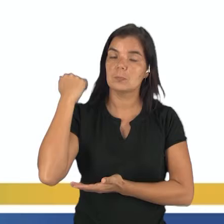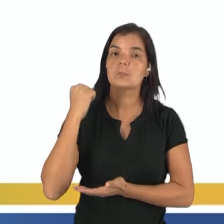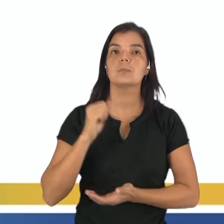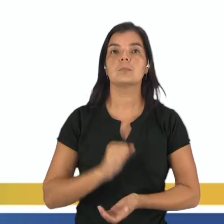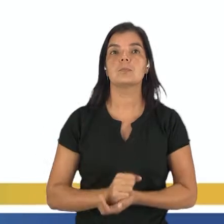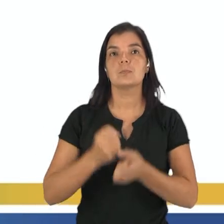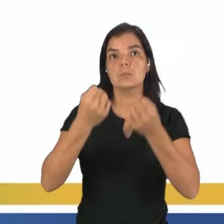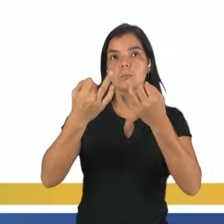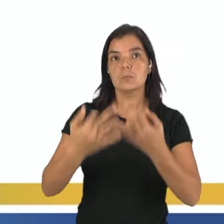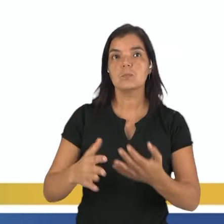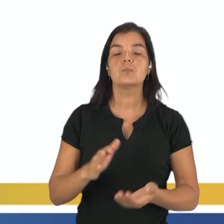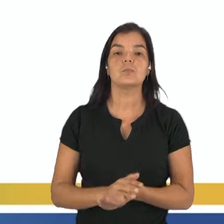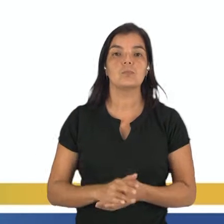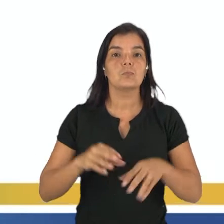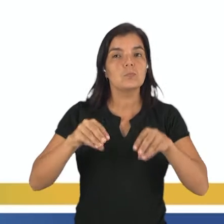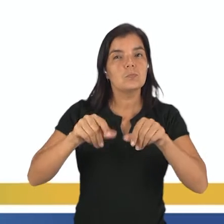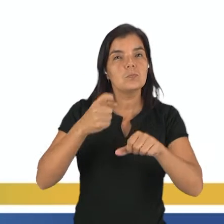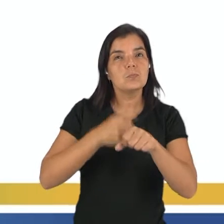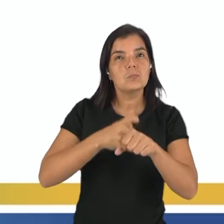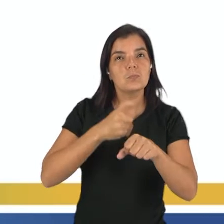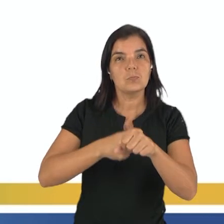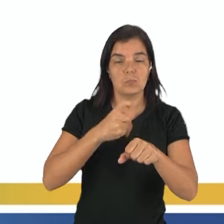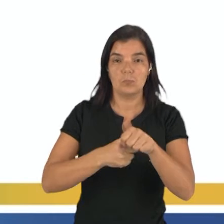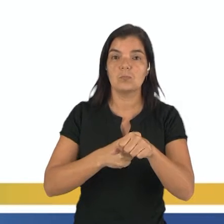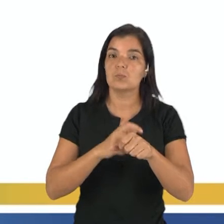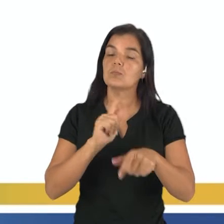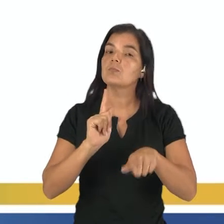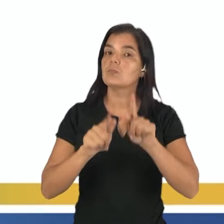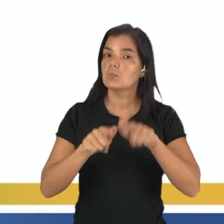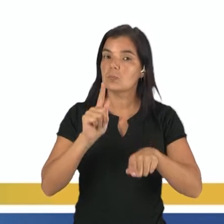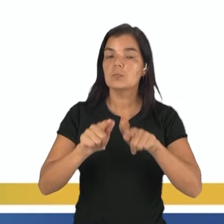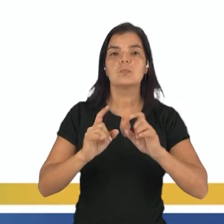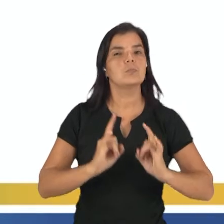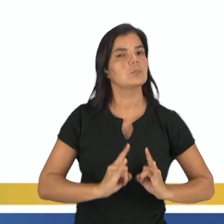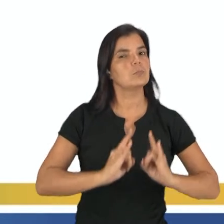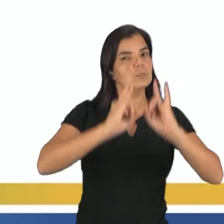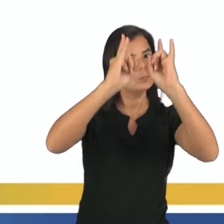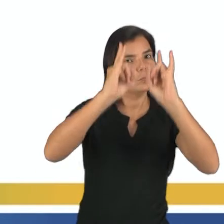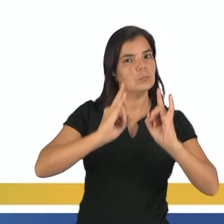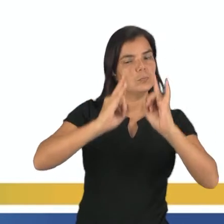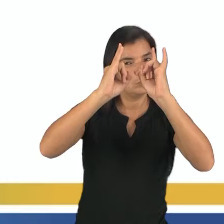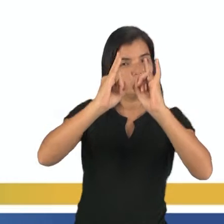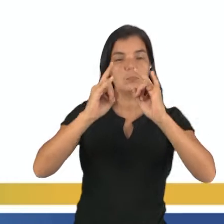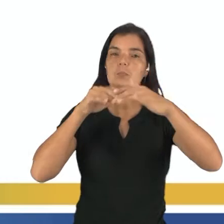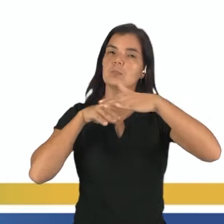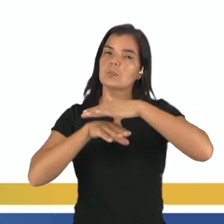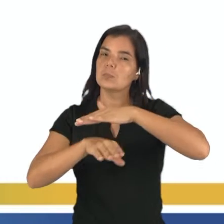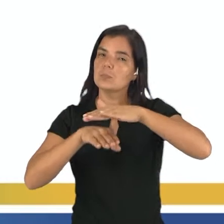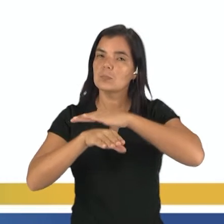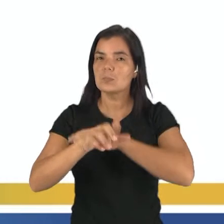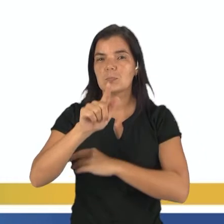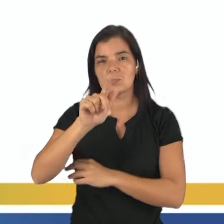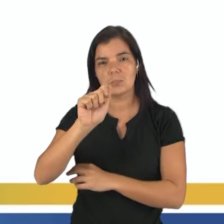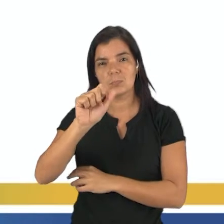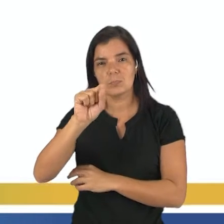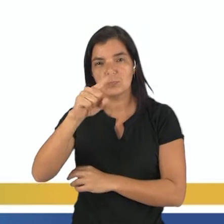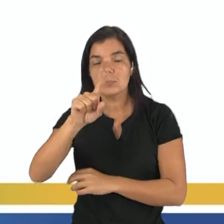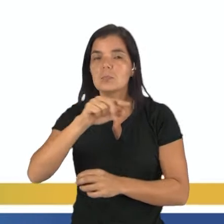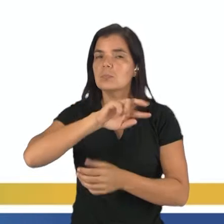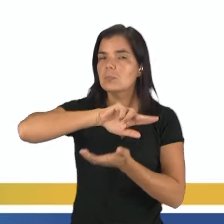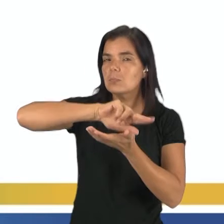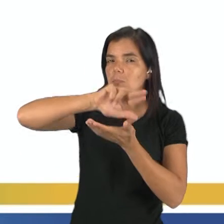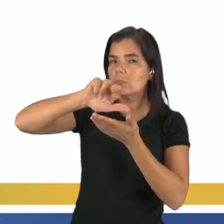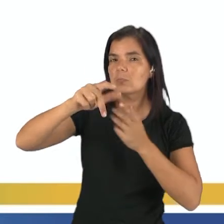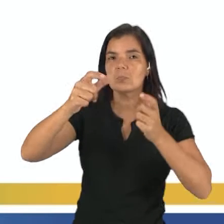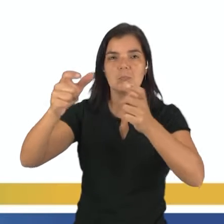nós falamos que os sólidos geométricos estão no nosso dia a dia, né, em prédios, em armazenamento de gás, né, em vários